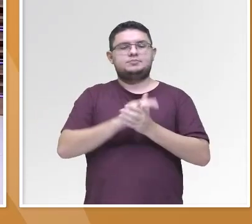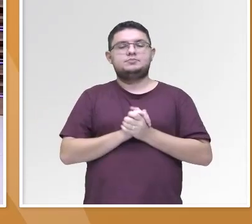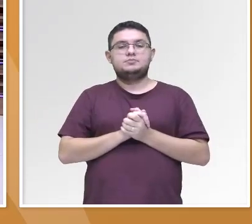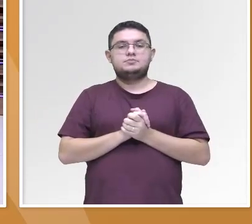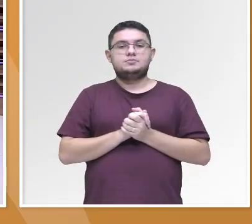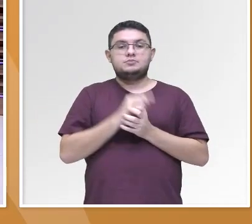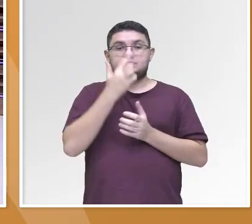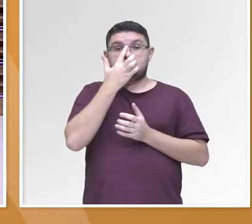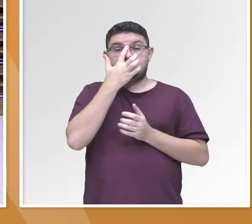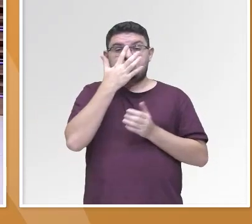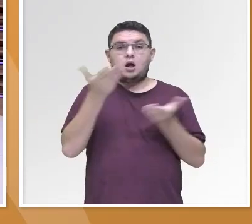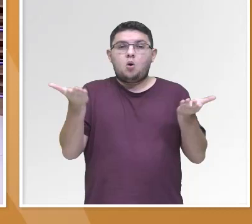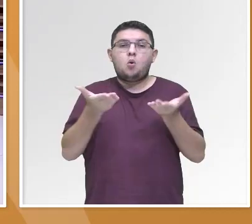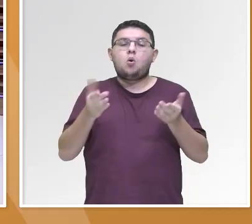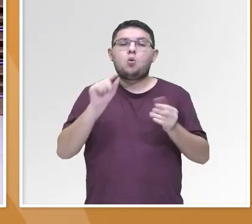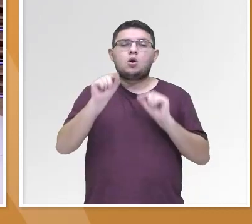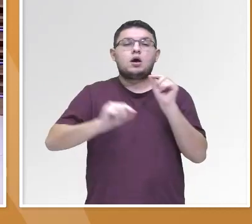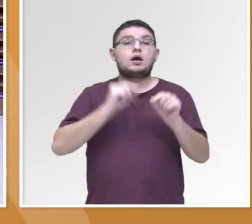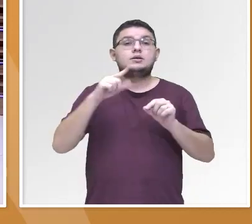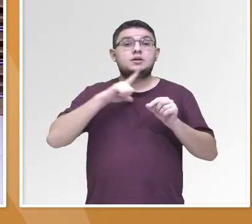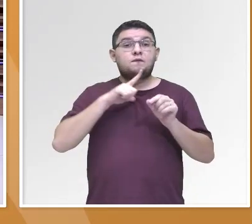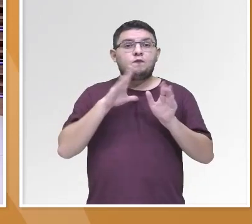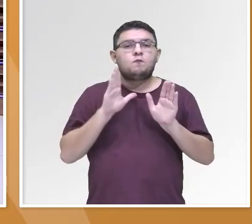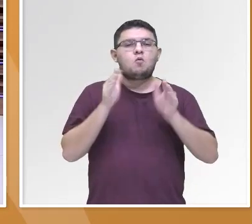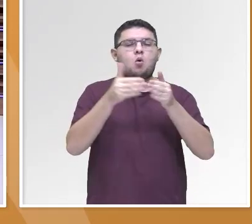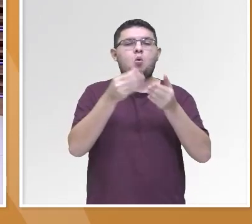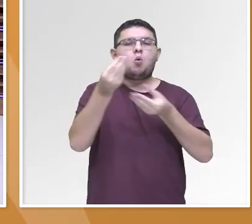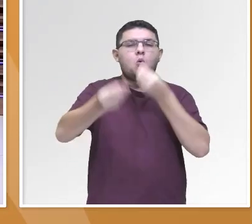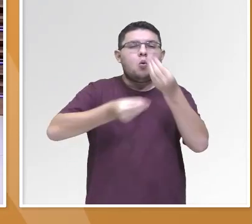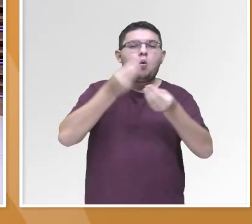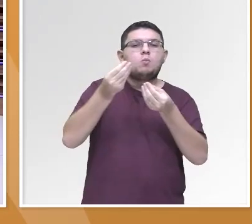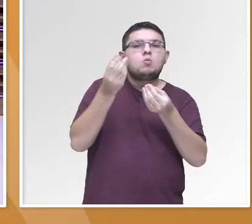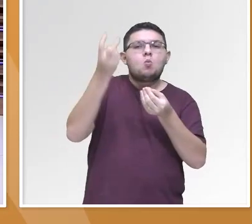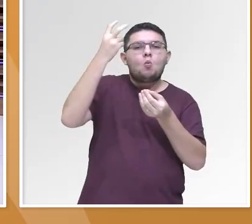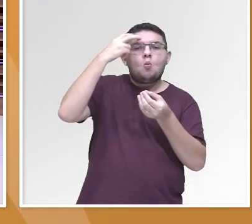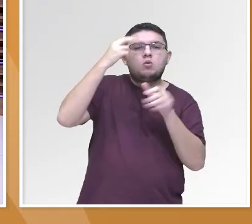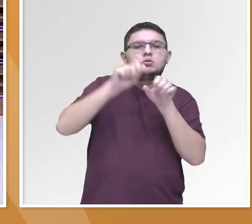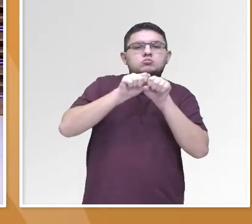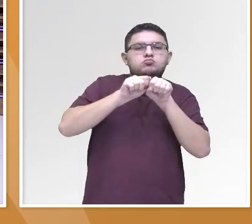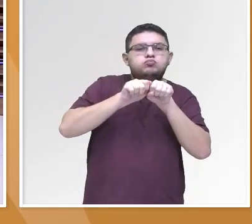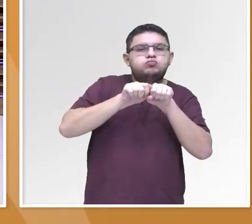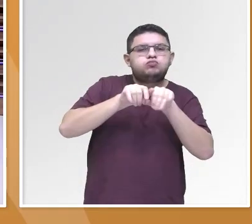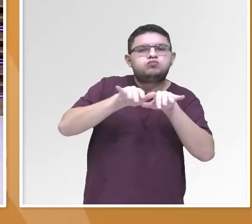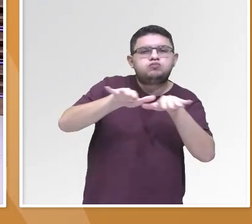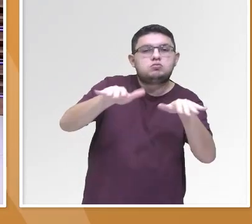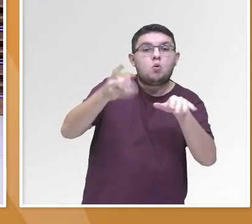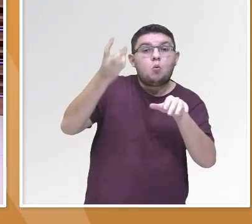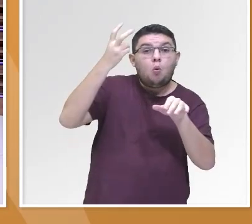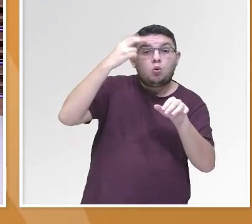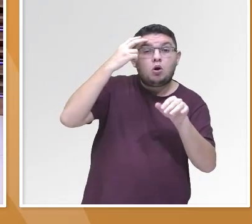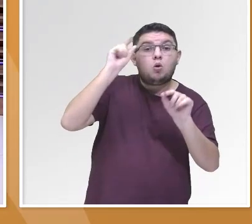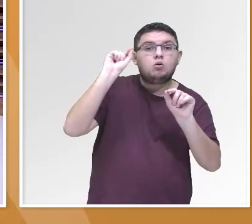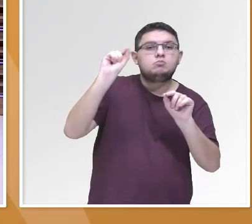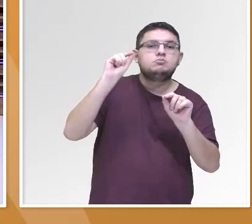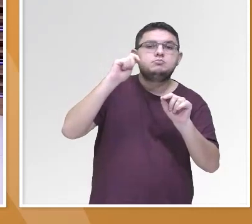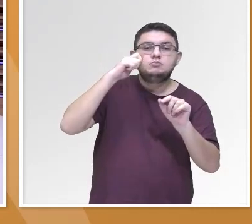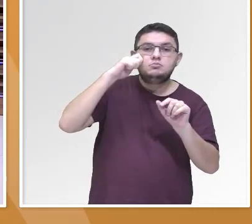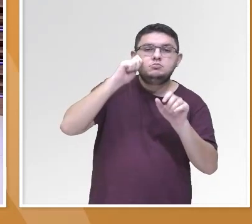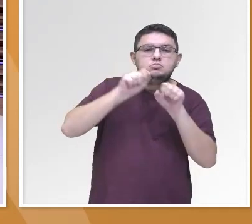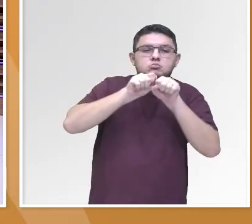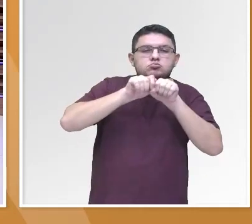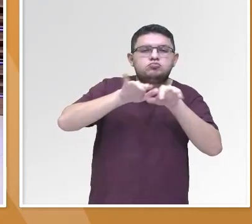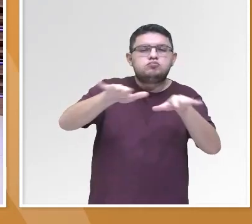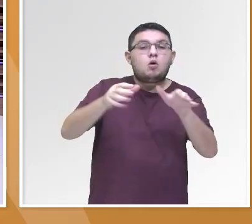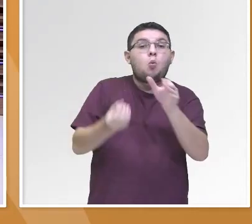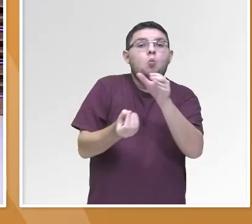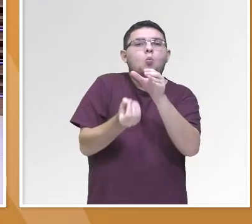que nós vamos dar enfoque no processo ali de contribuições que a cultura africana trouxe para a formação da cultura brasileira,